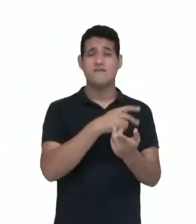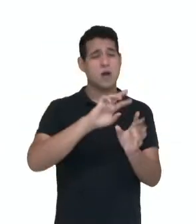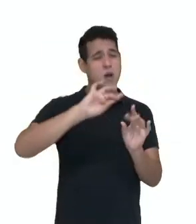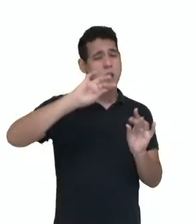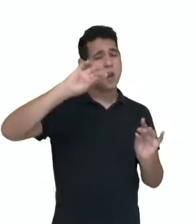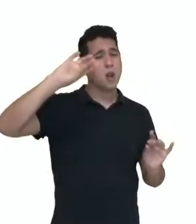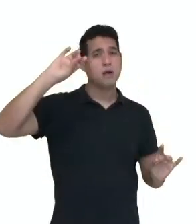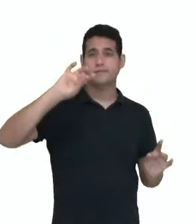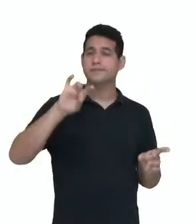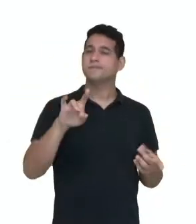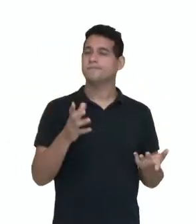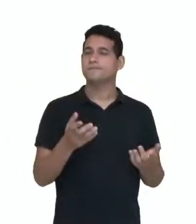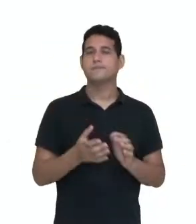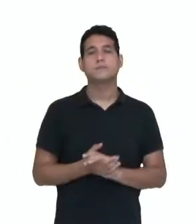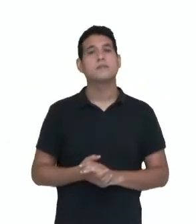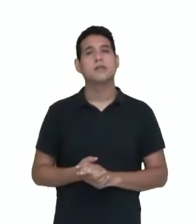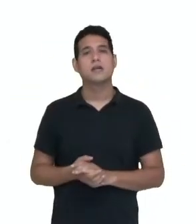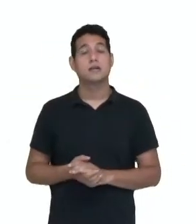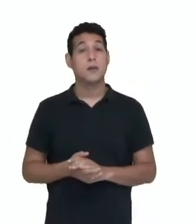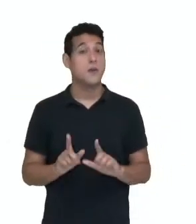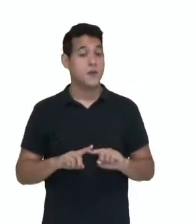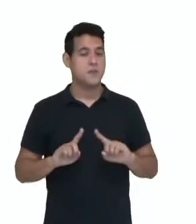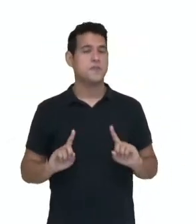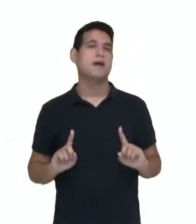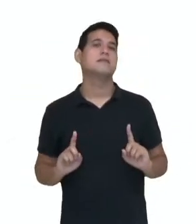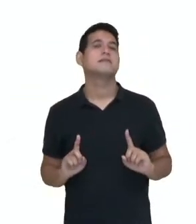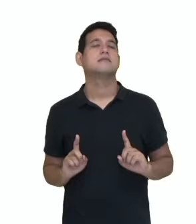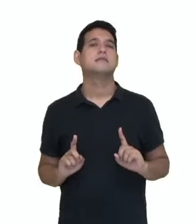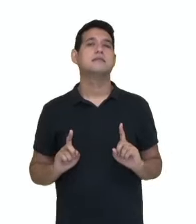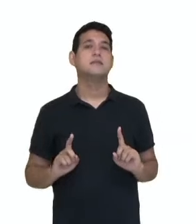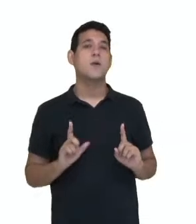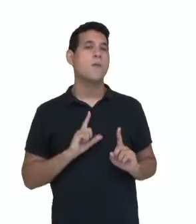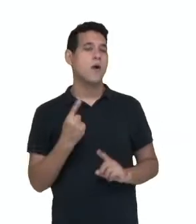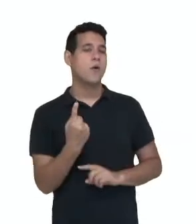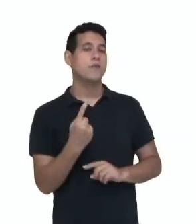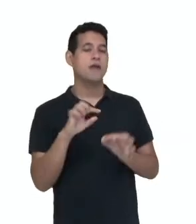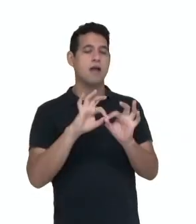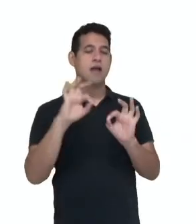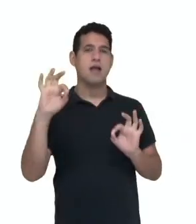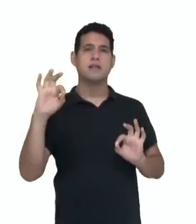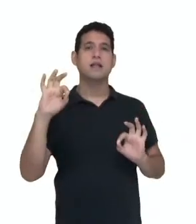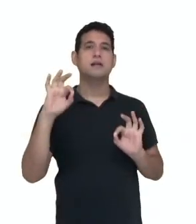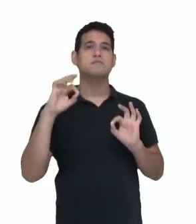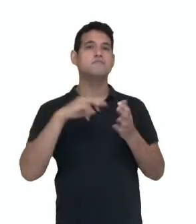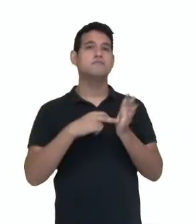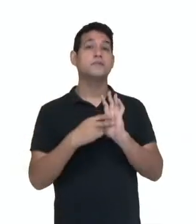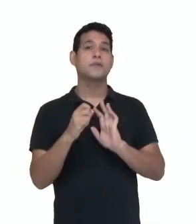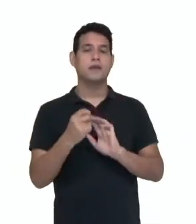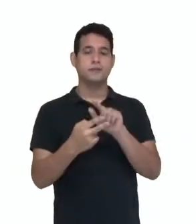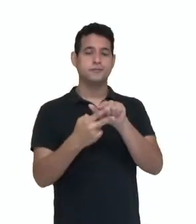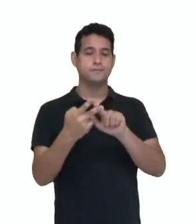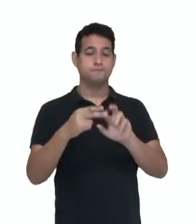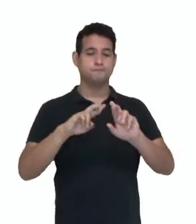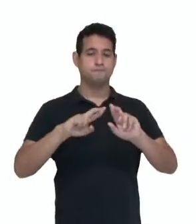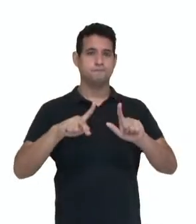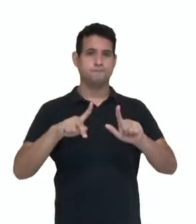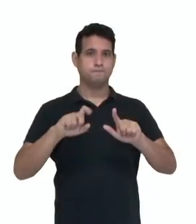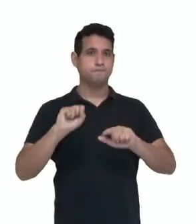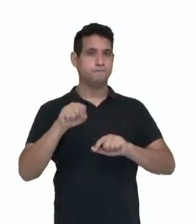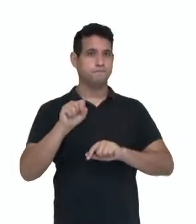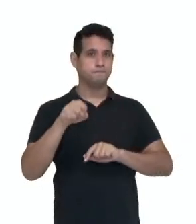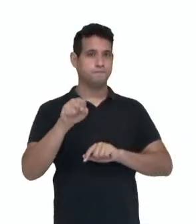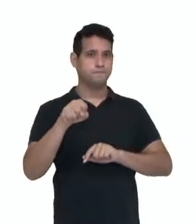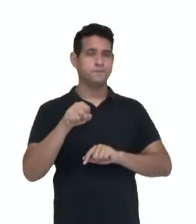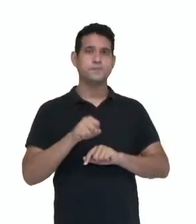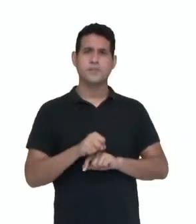infinitos pontos, minha gente. No entanto, uma única reta passa por dois pontos distintos, tá